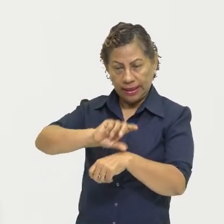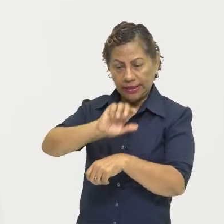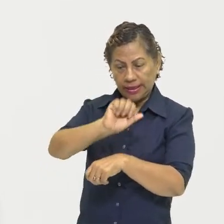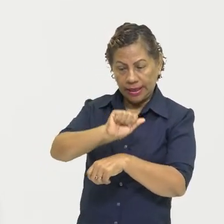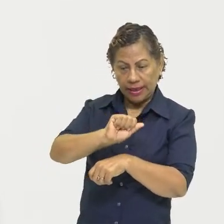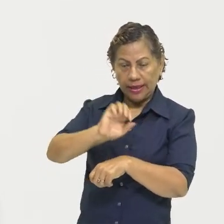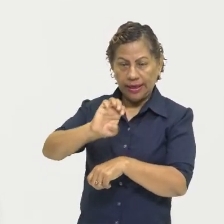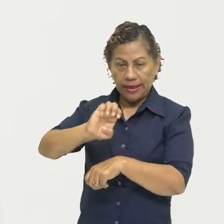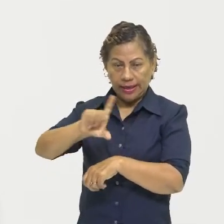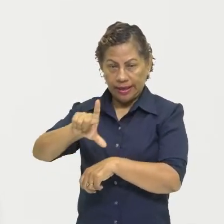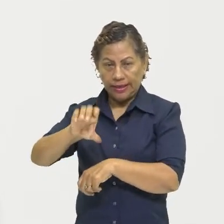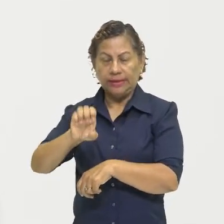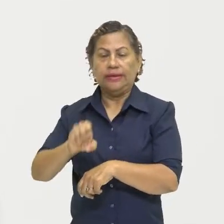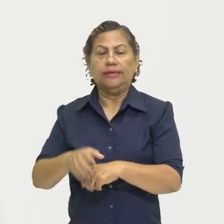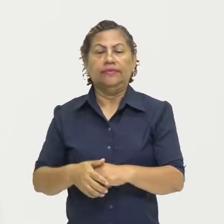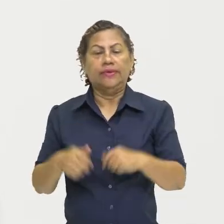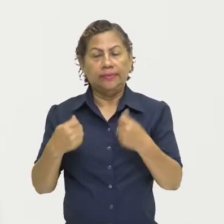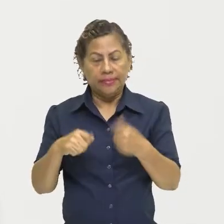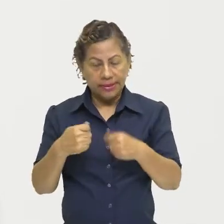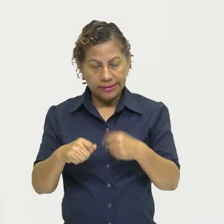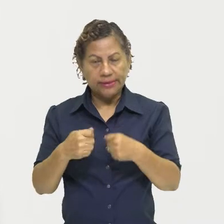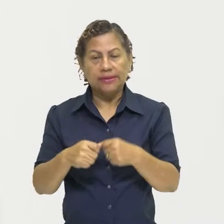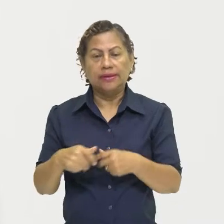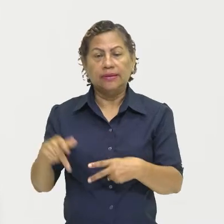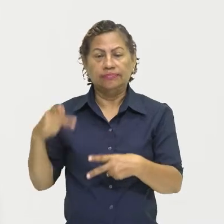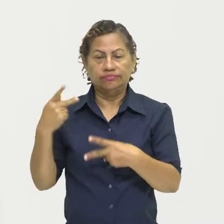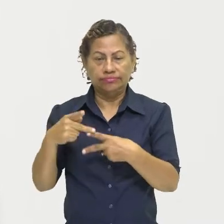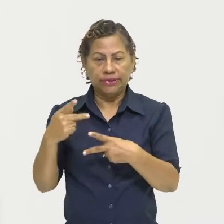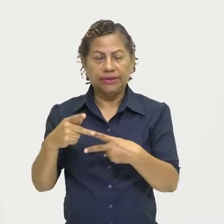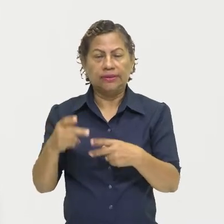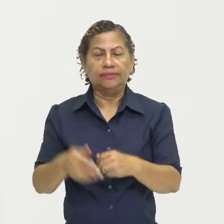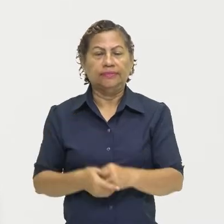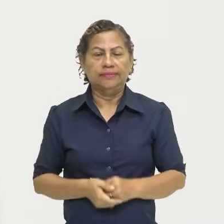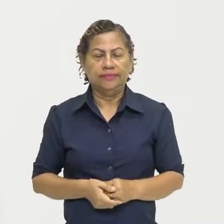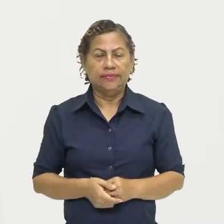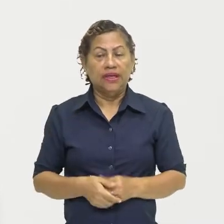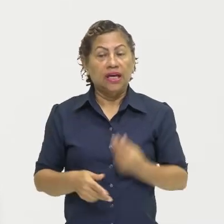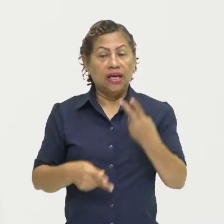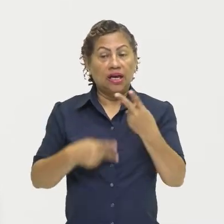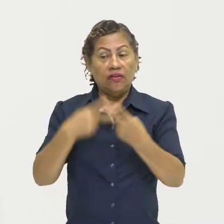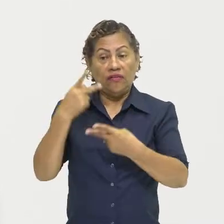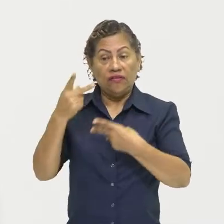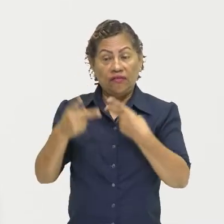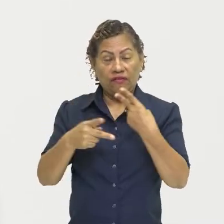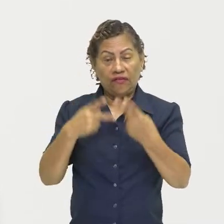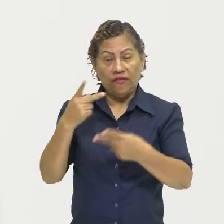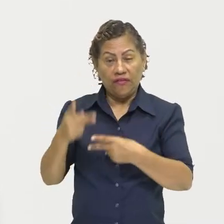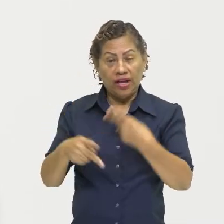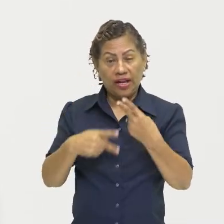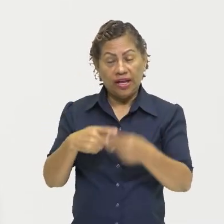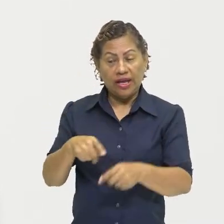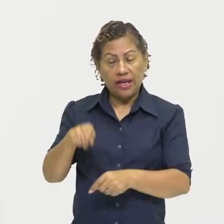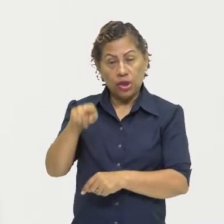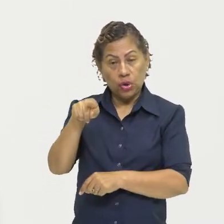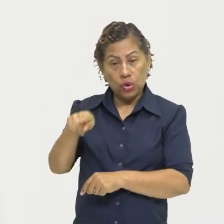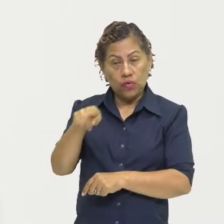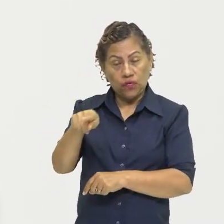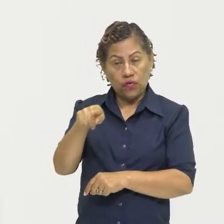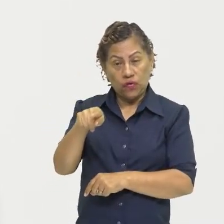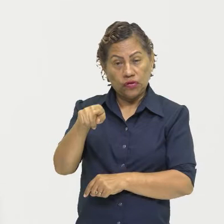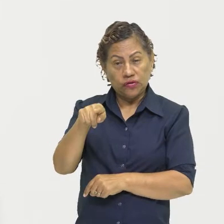ser regido por esta preposição, a palavra relação, que é o substantivo. Falarei com você a respeito daquele